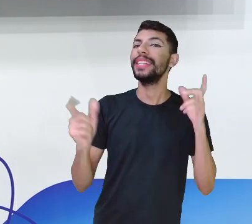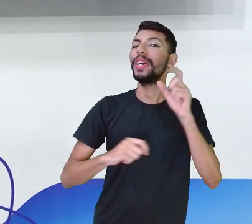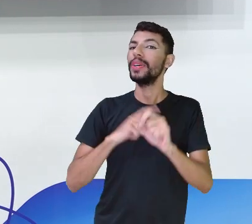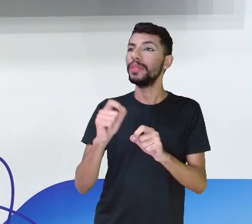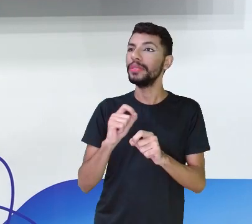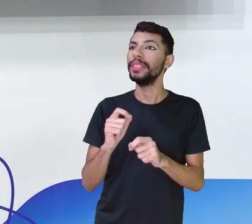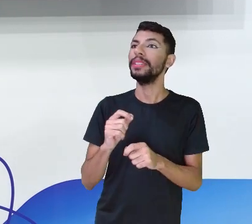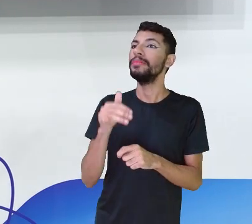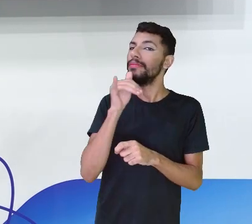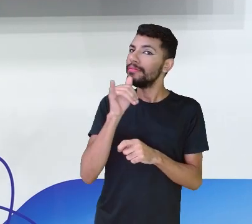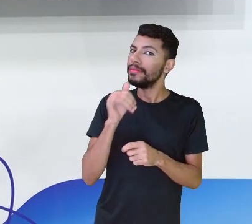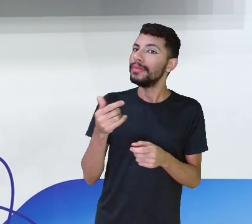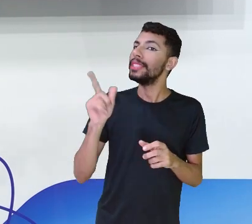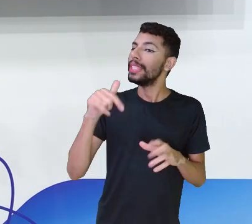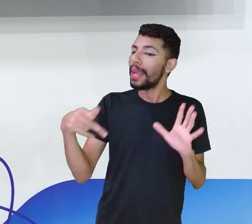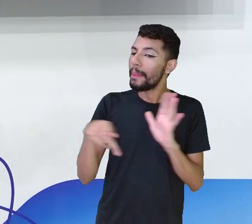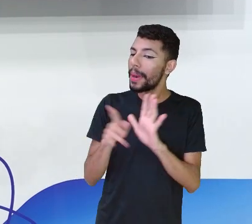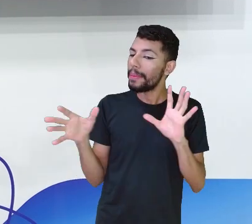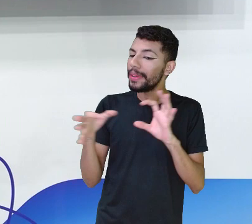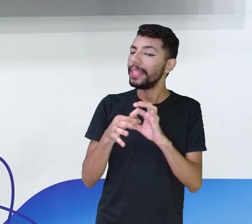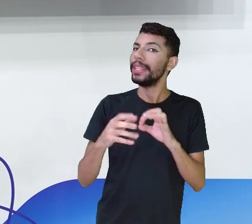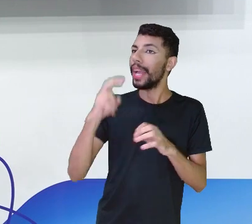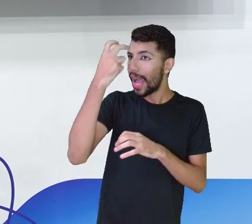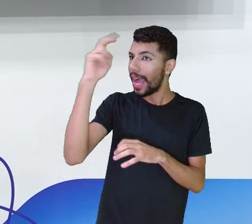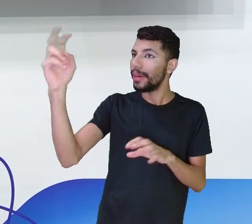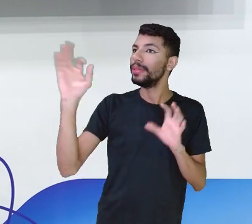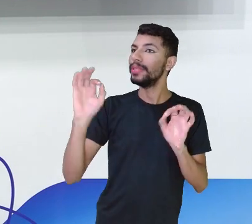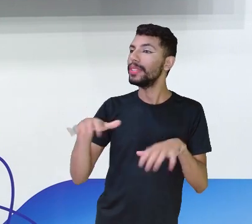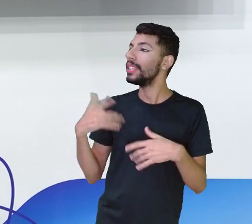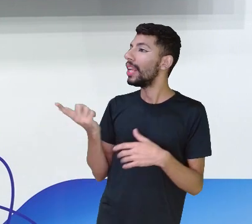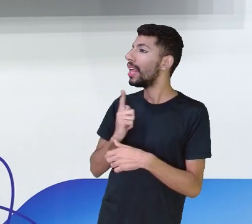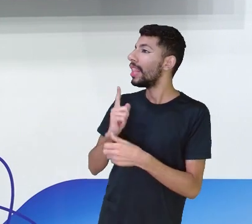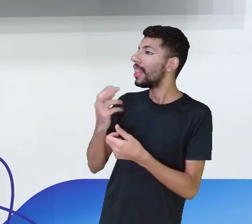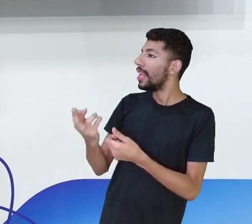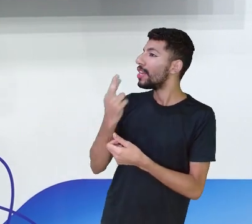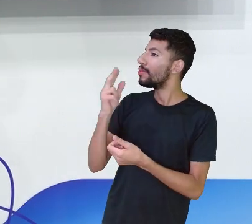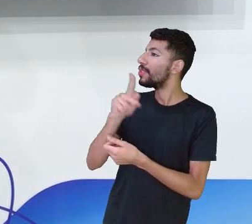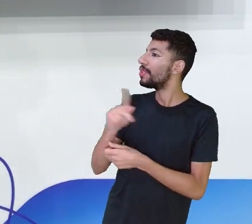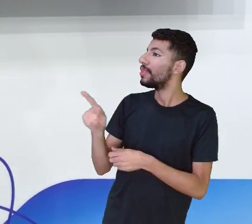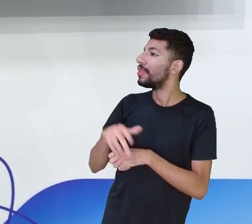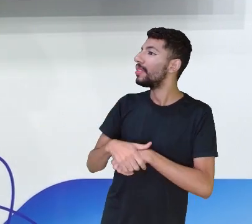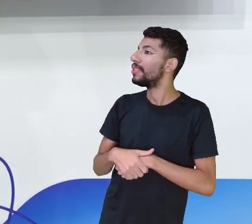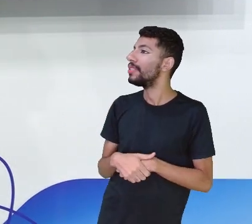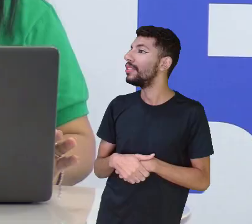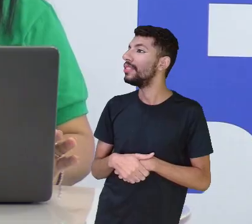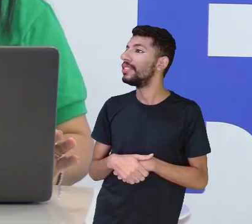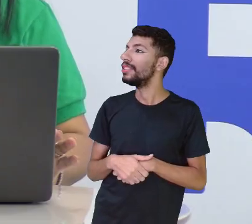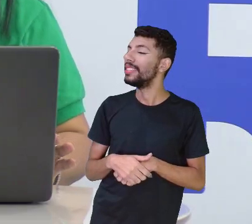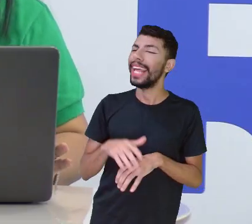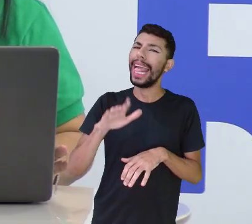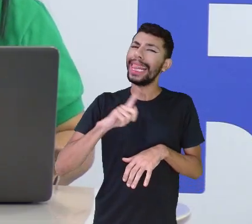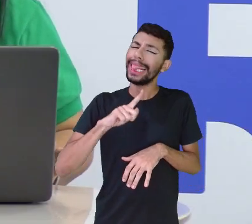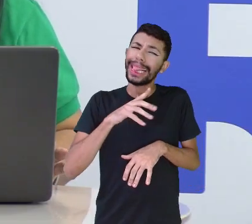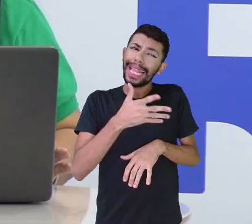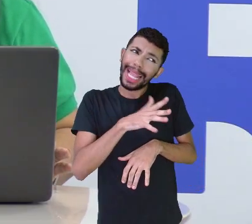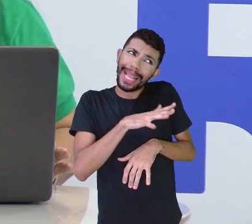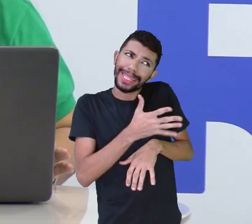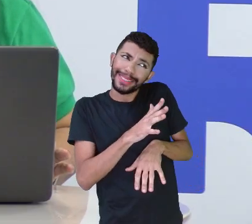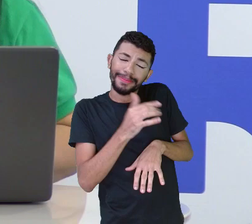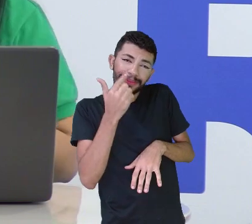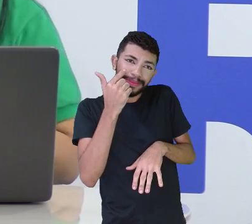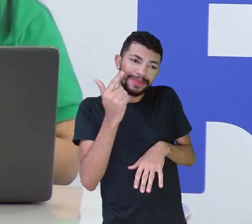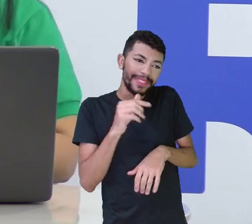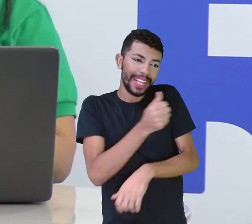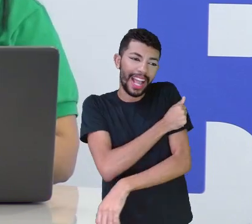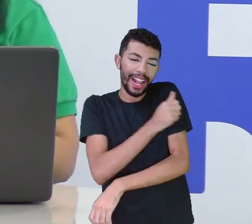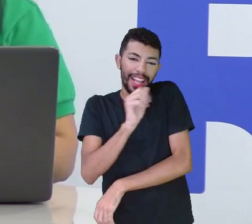né? Que tem tudo a ver com a cultura. Diz para mim. Tem resposta, professora? Relativamente sim.